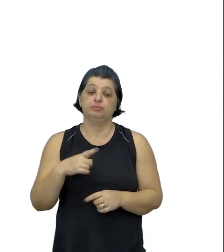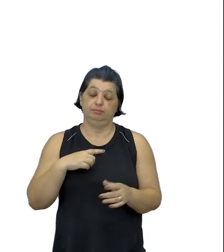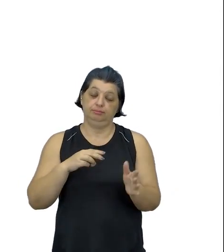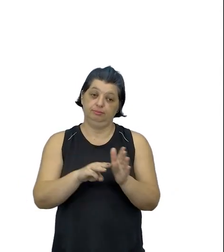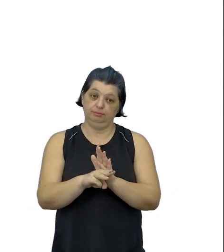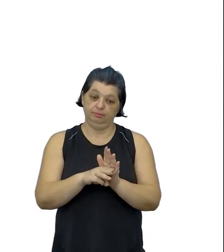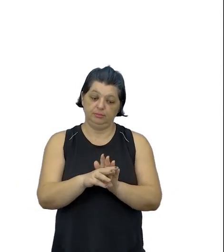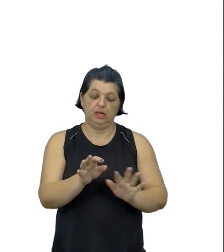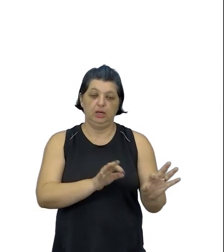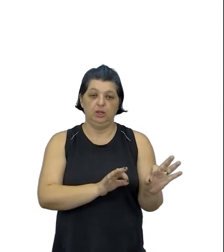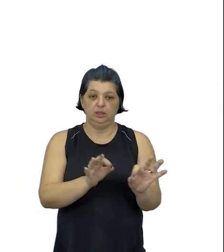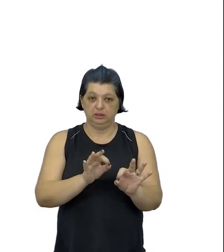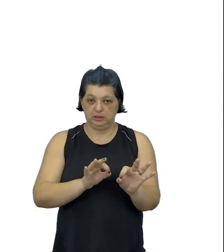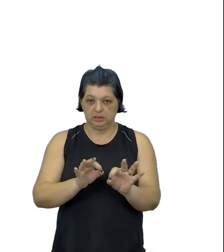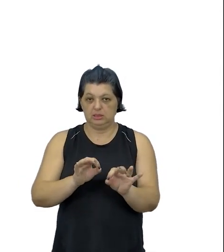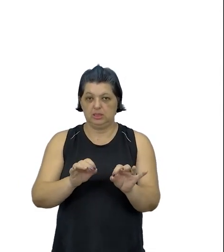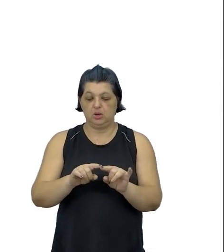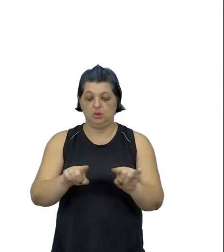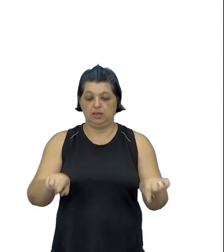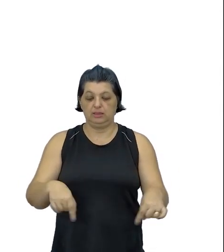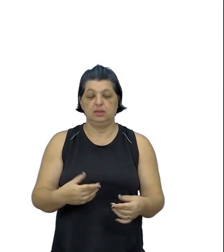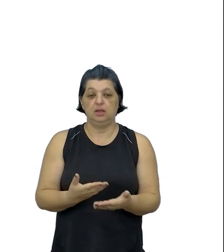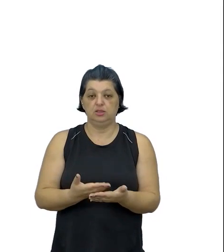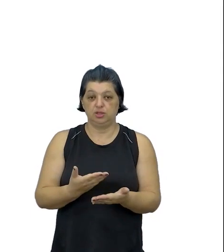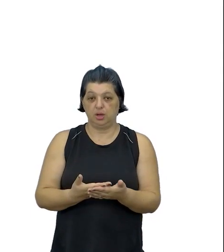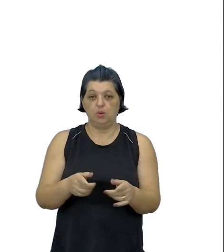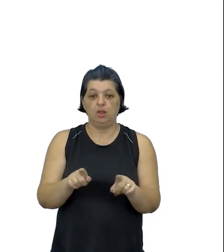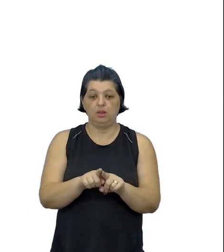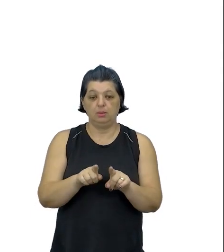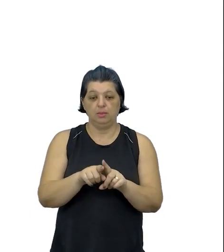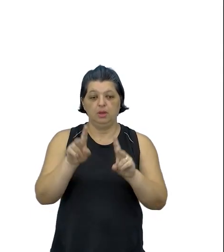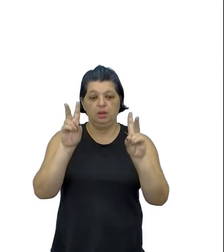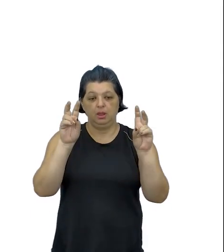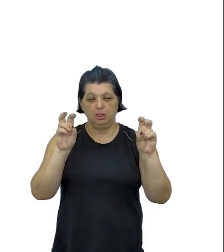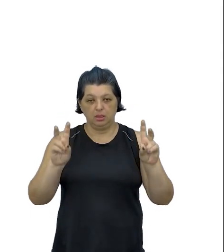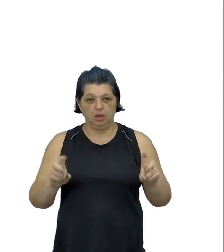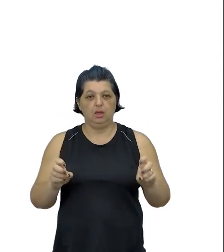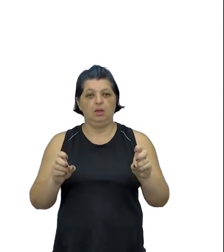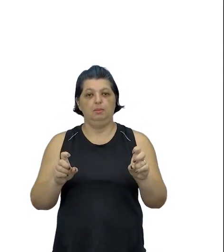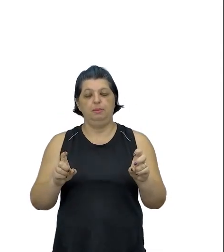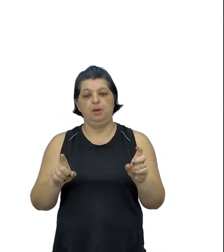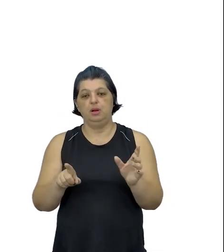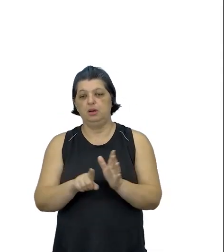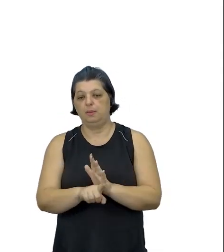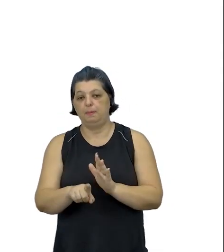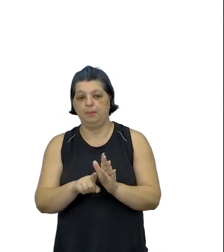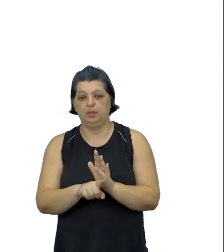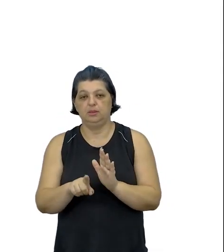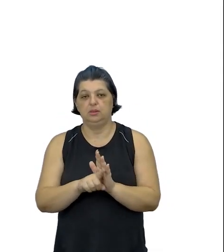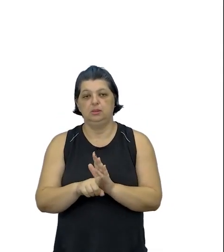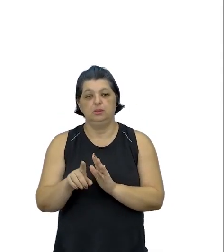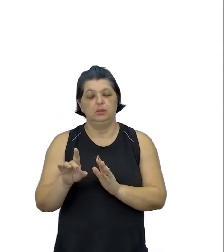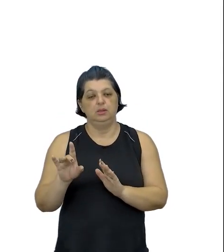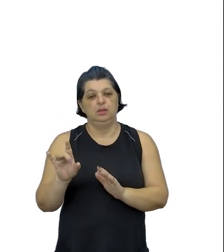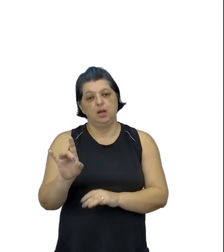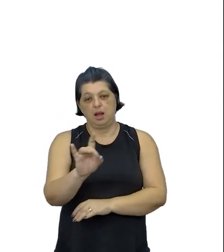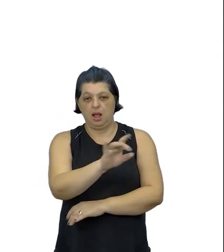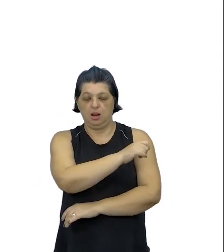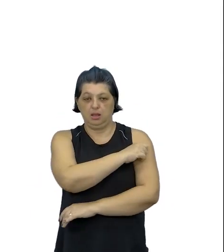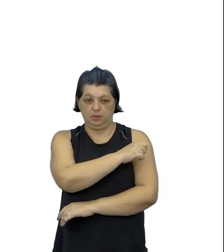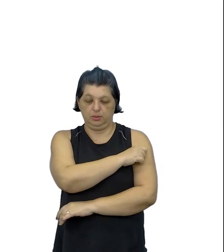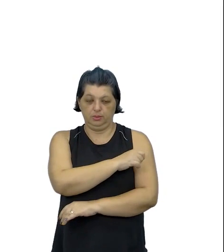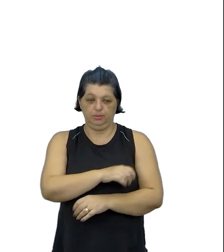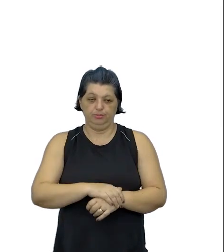a organização da sala de aula, bem como os temas a serem pesquisados pelos estudantes. Logo, deve